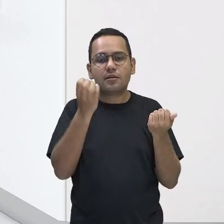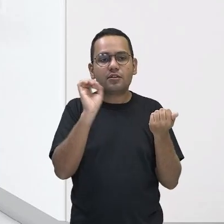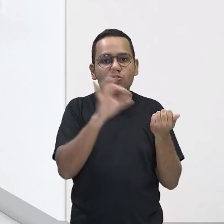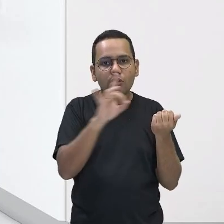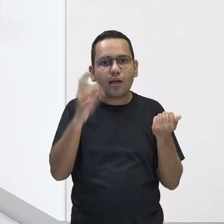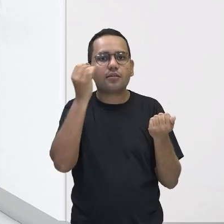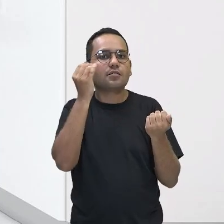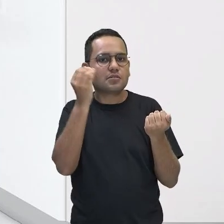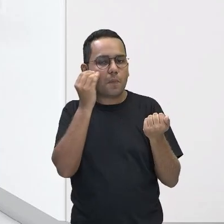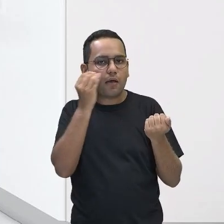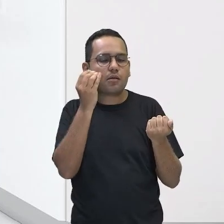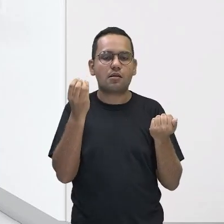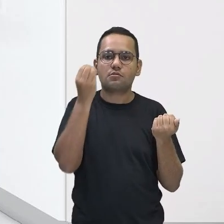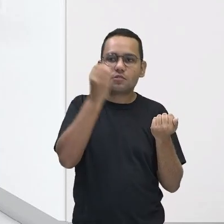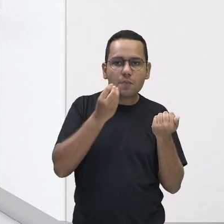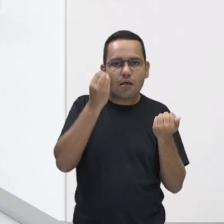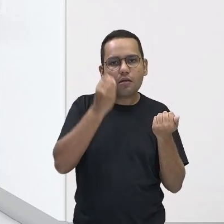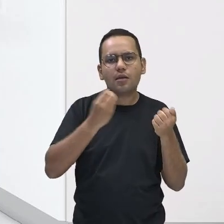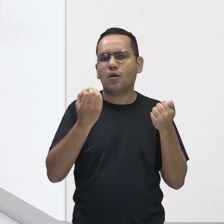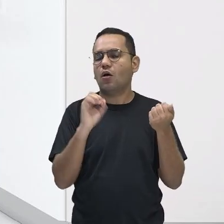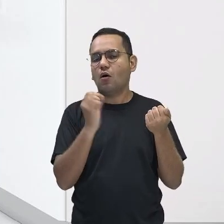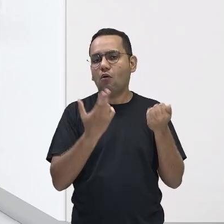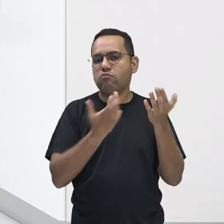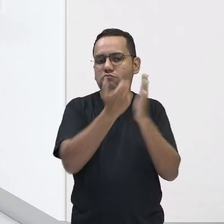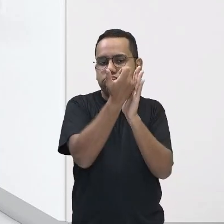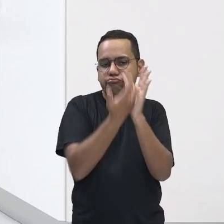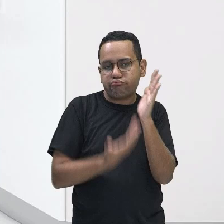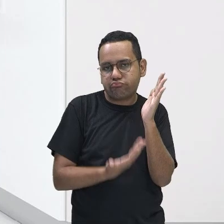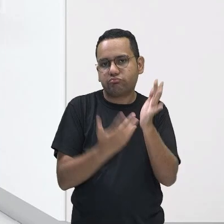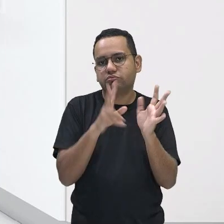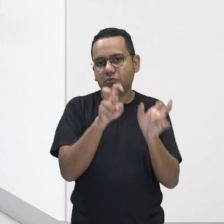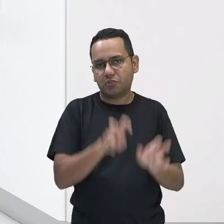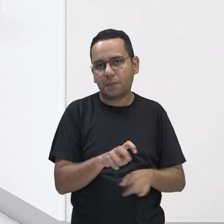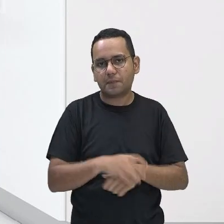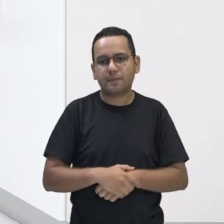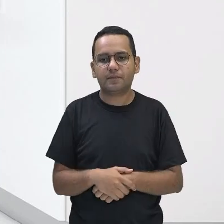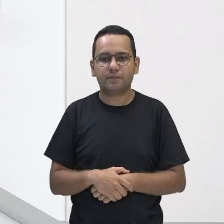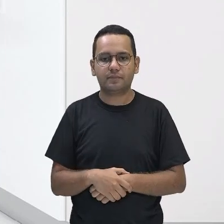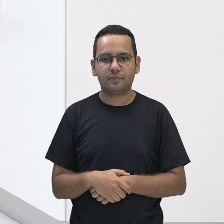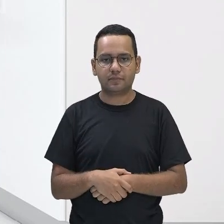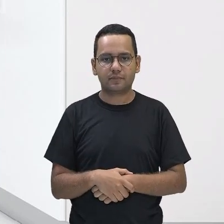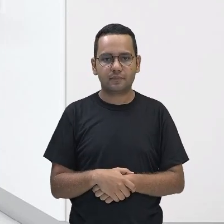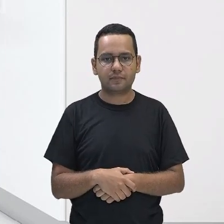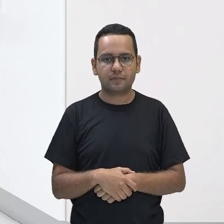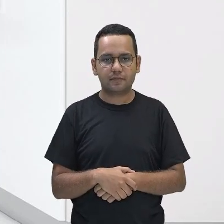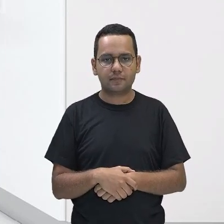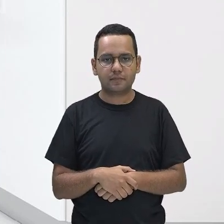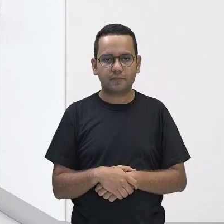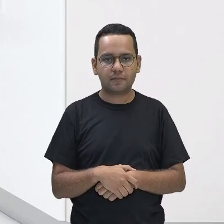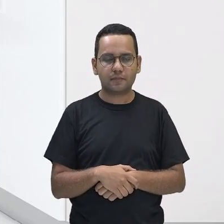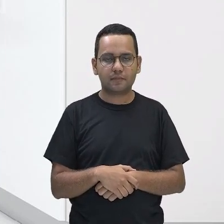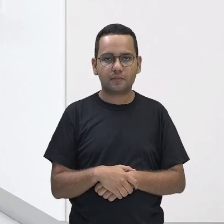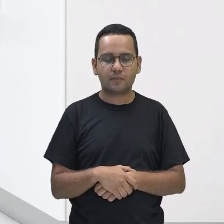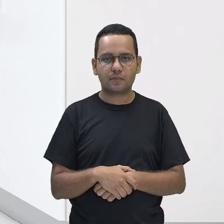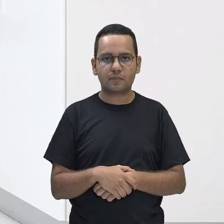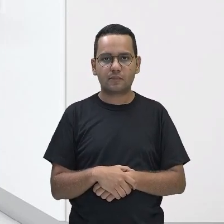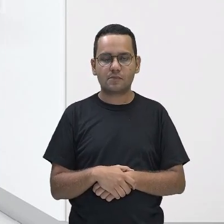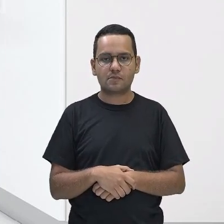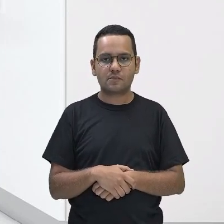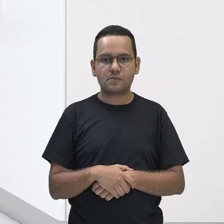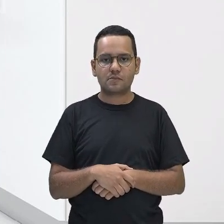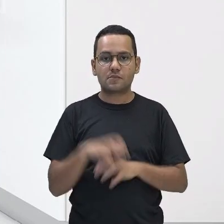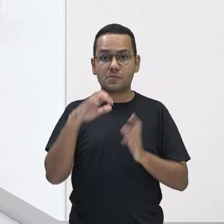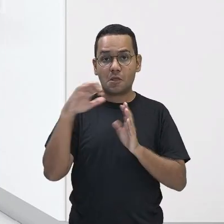de todos os relatórios, né, que são envolvidos. E aí nós temos que a investigação científica é